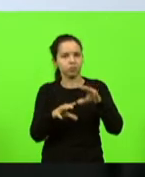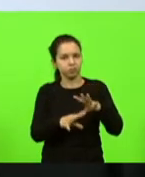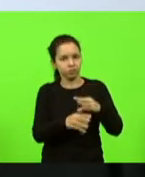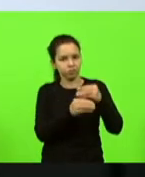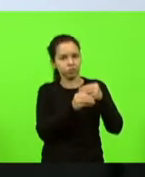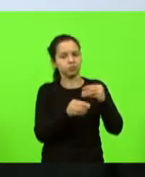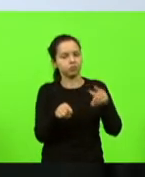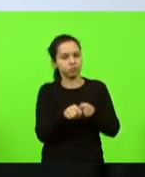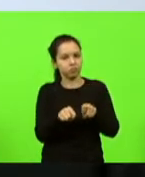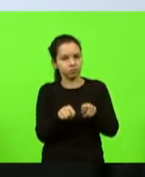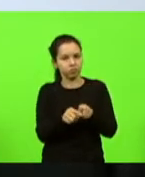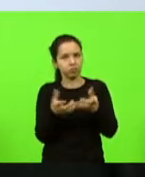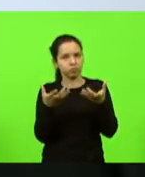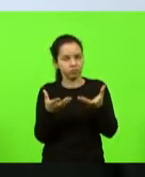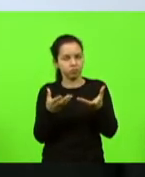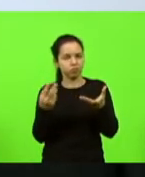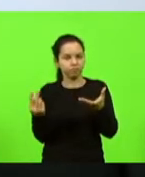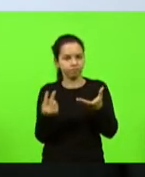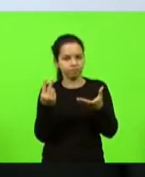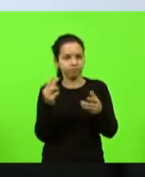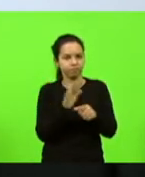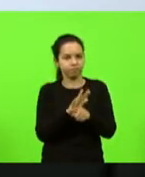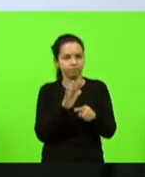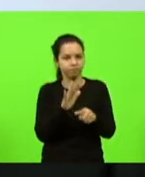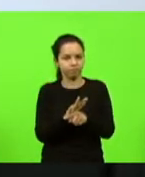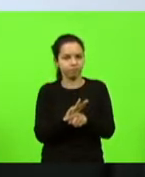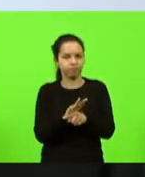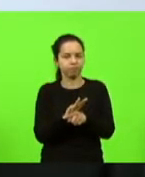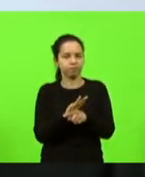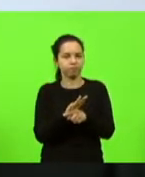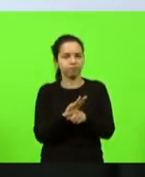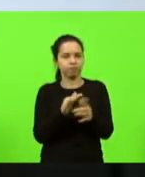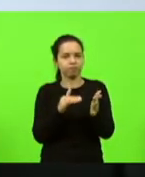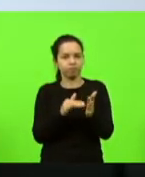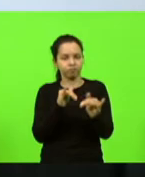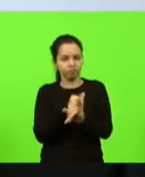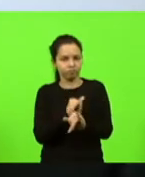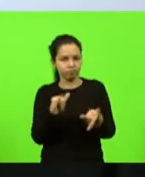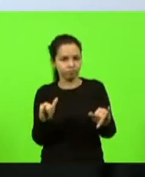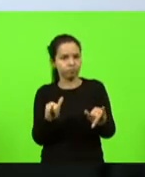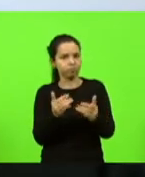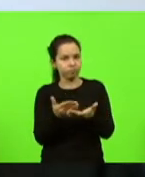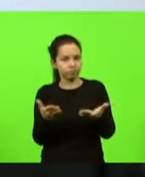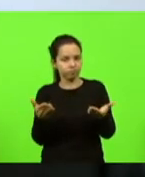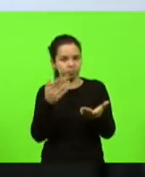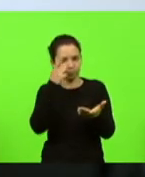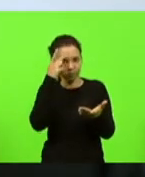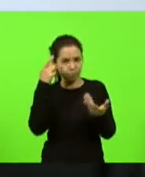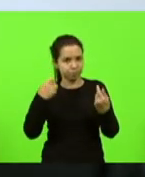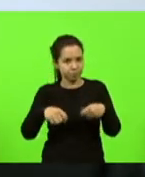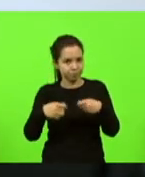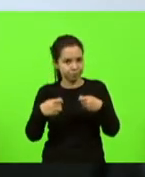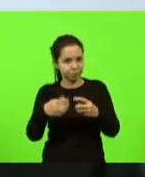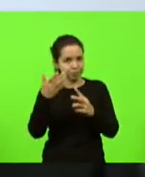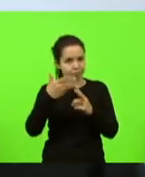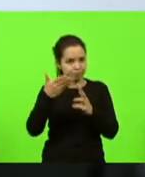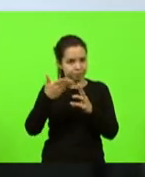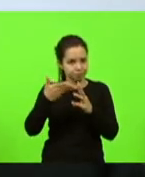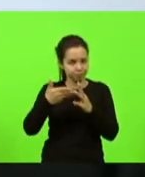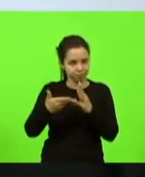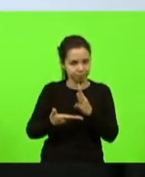valor, mas até a data da publicação, as pessoas precisam parcelar os seus